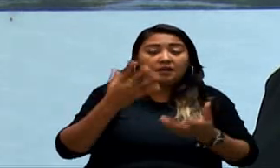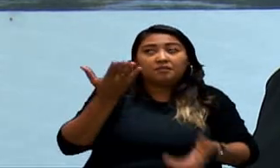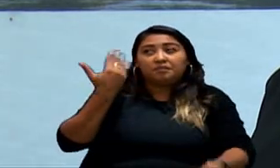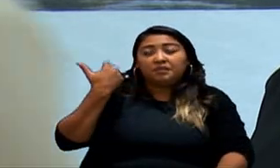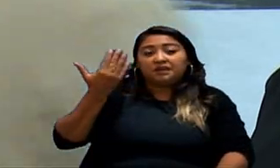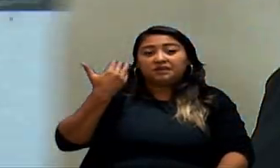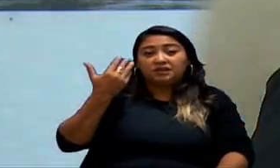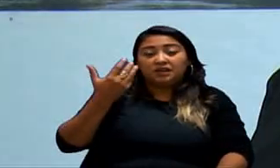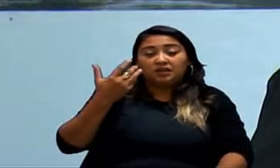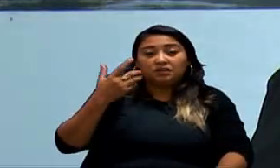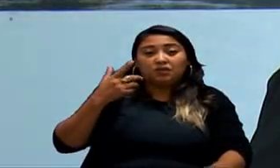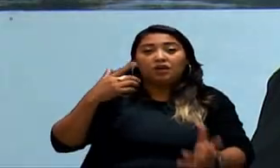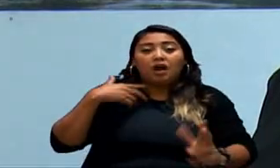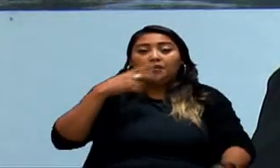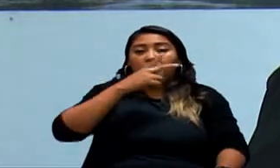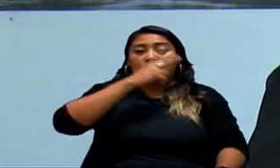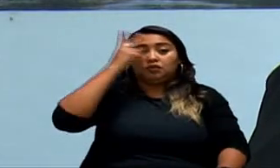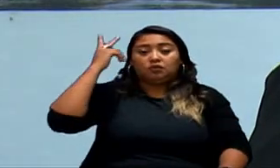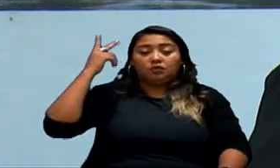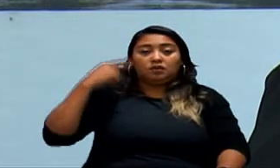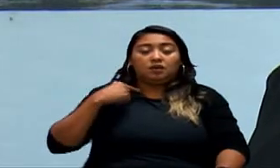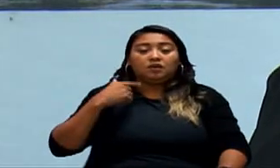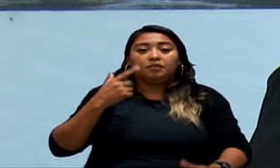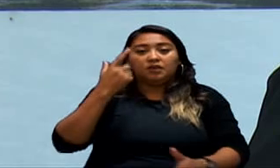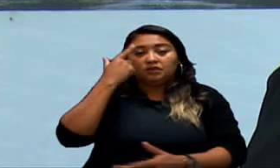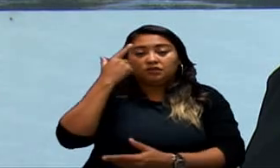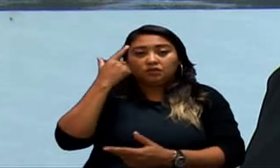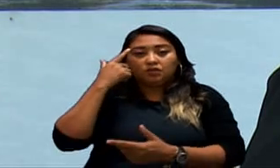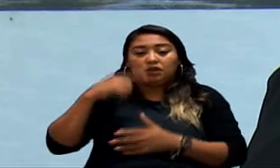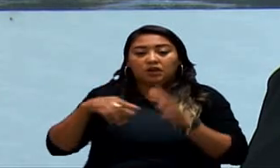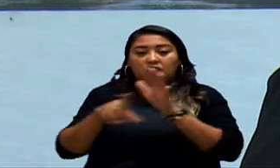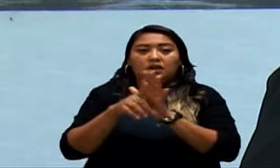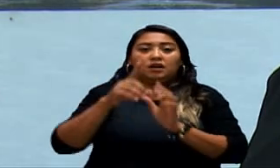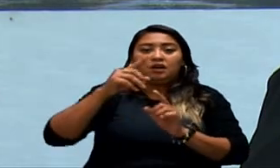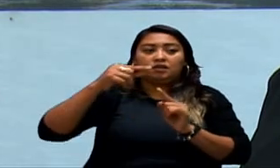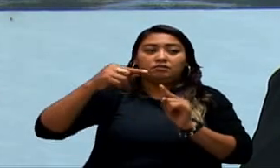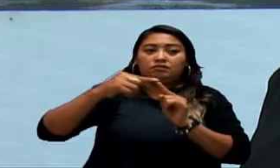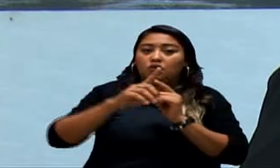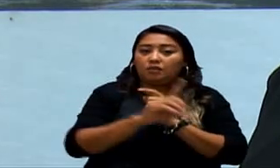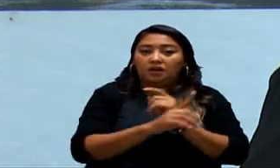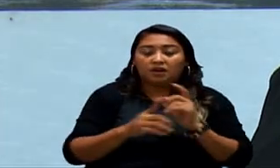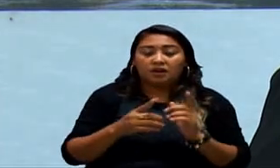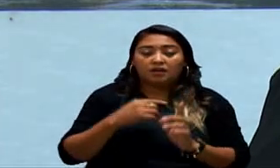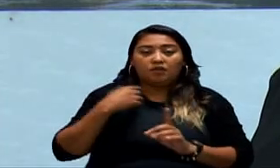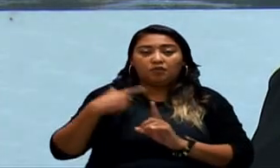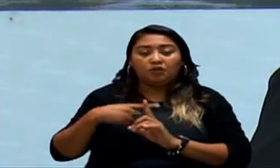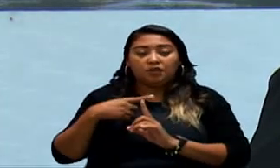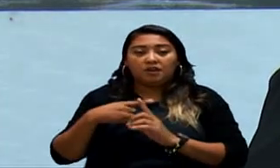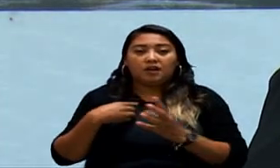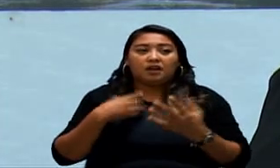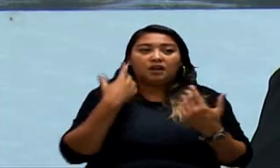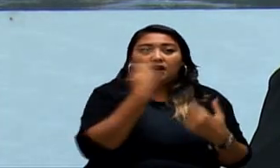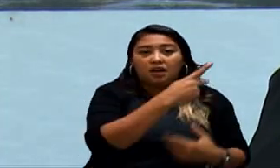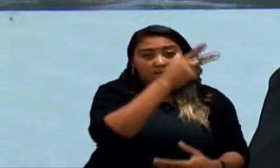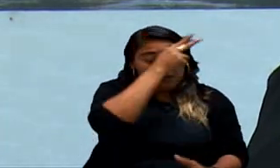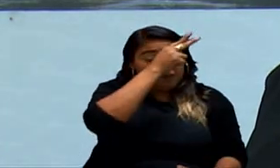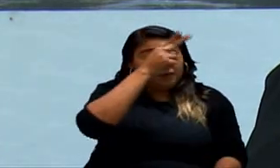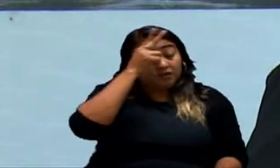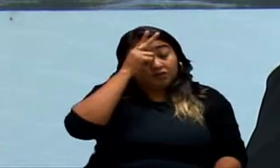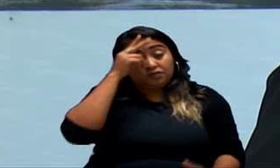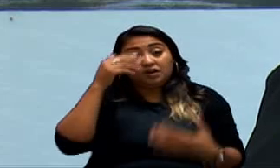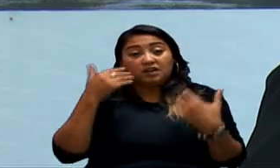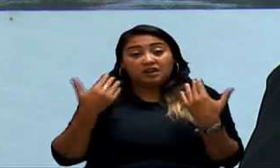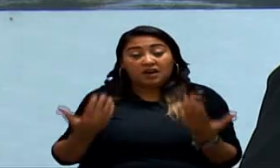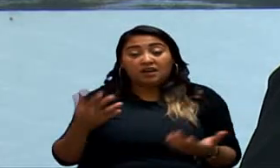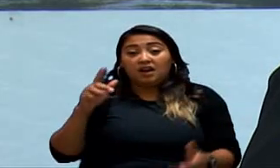época, daí a minha assessora levantou, ela deu como inconstitucional a lei, até acho que por causa de ser fornecimento por parte da prefeitura, e daí